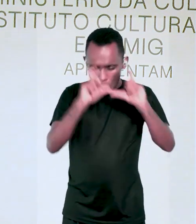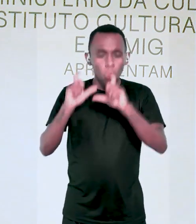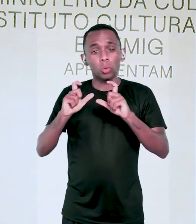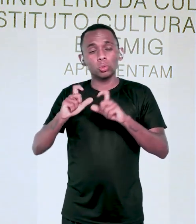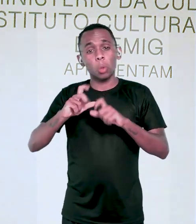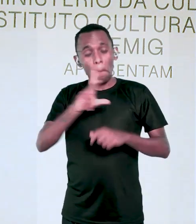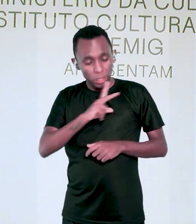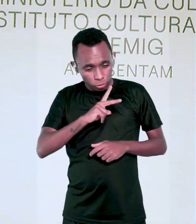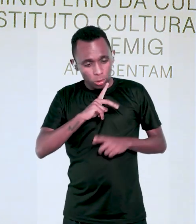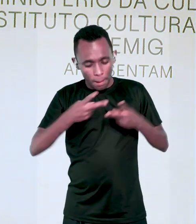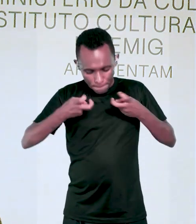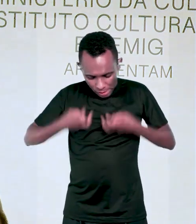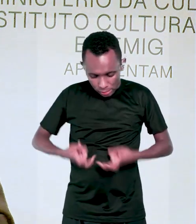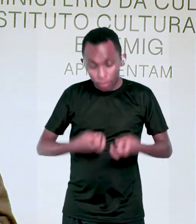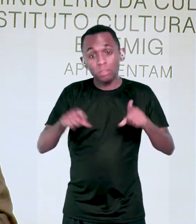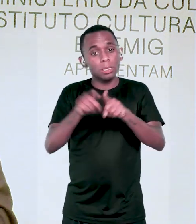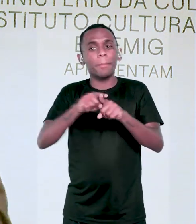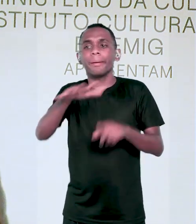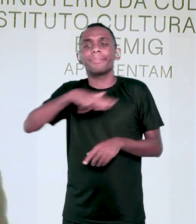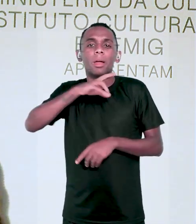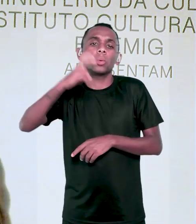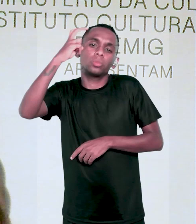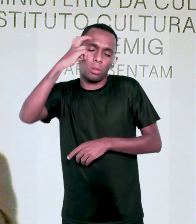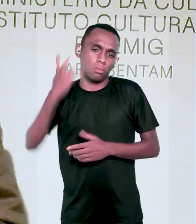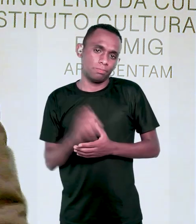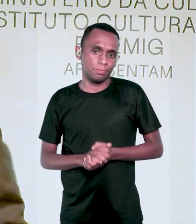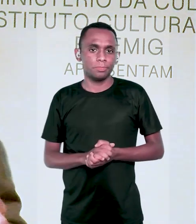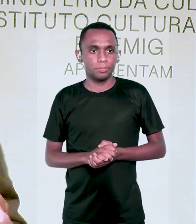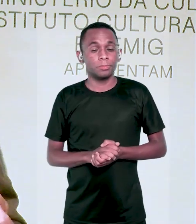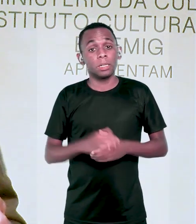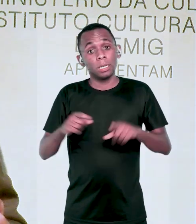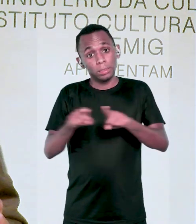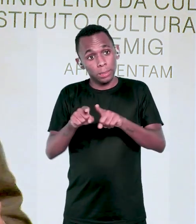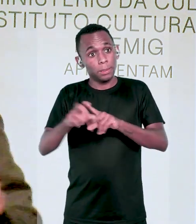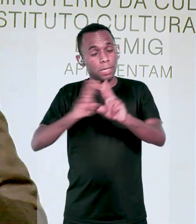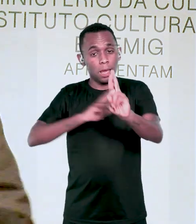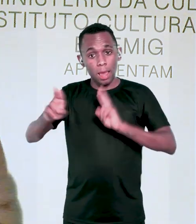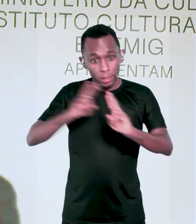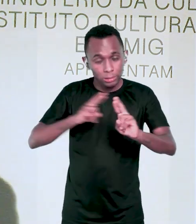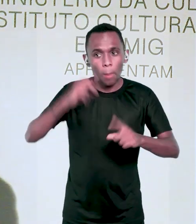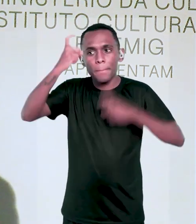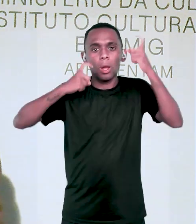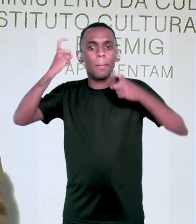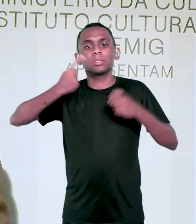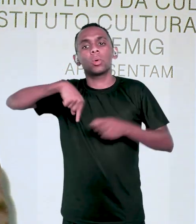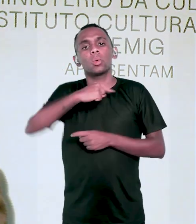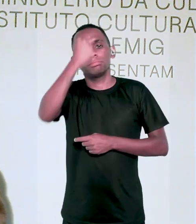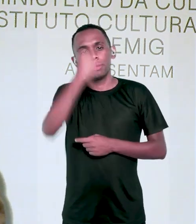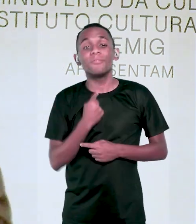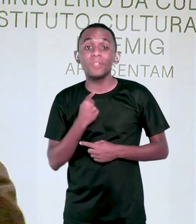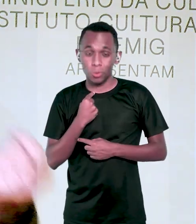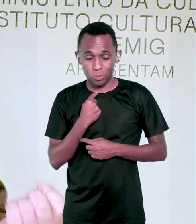coexistência se faz por meio de uma estratégia de sobrevivência na interdependência